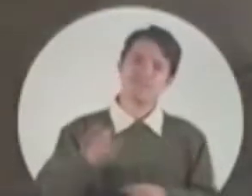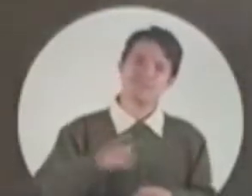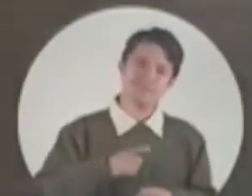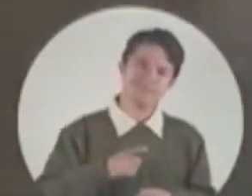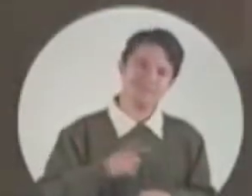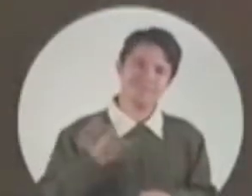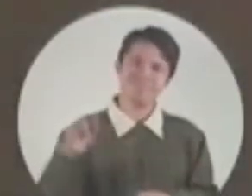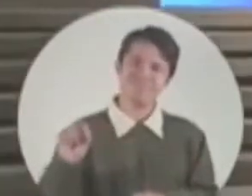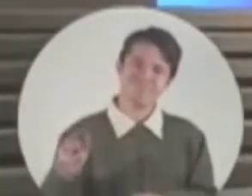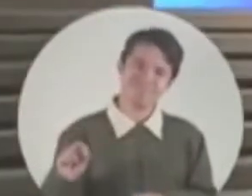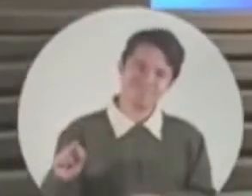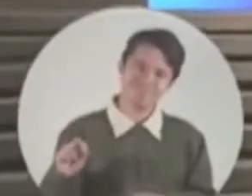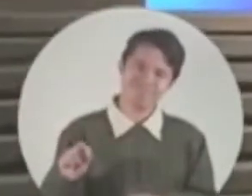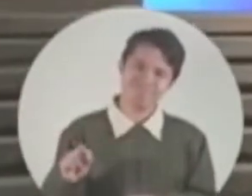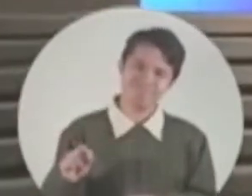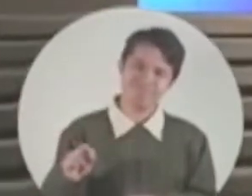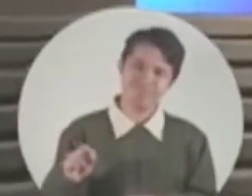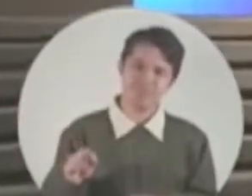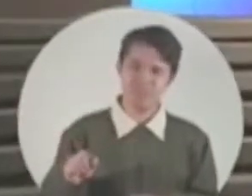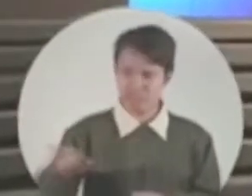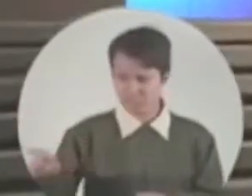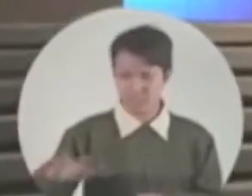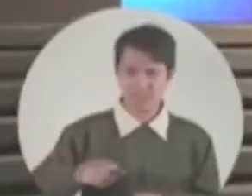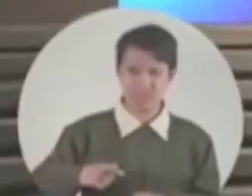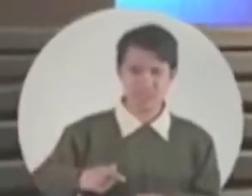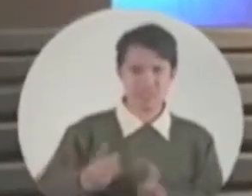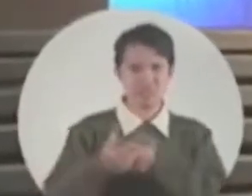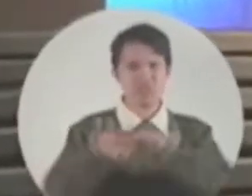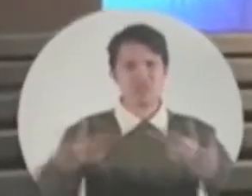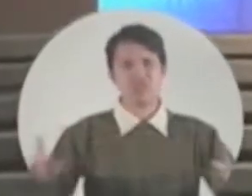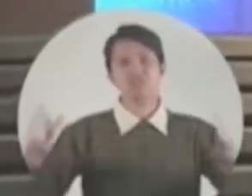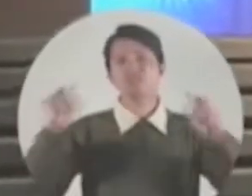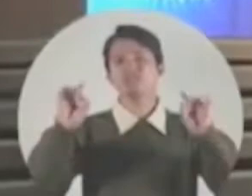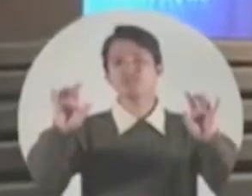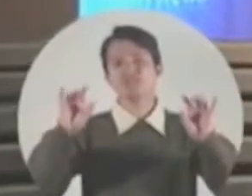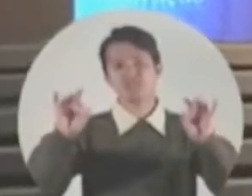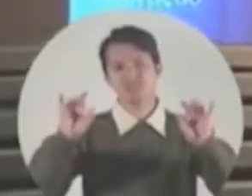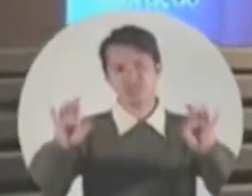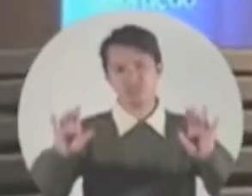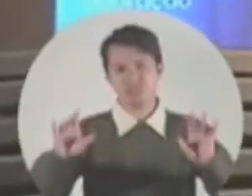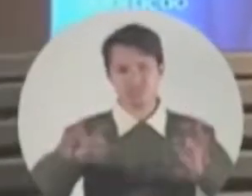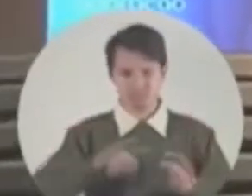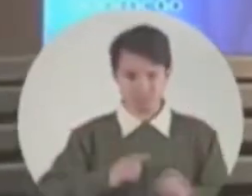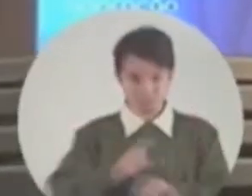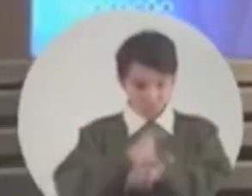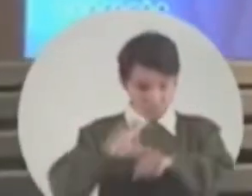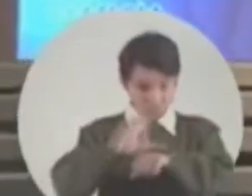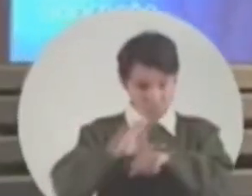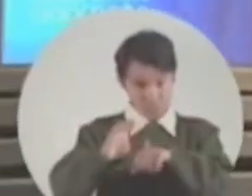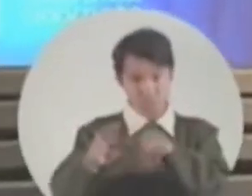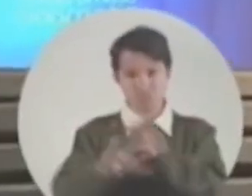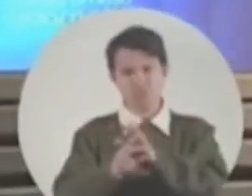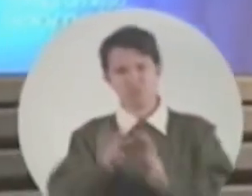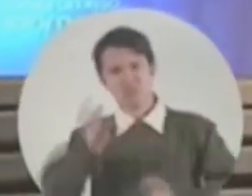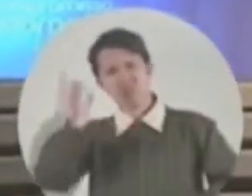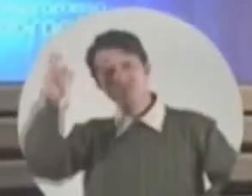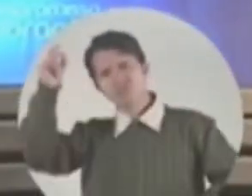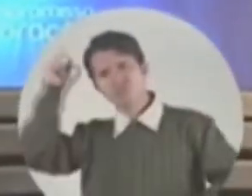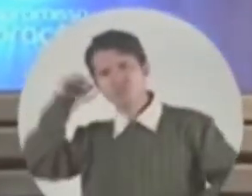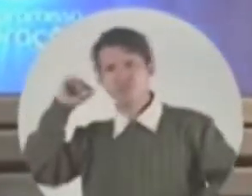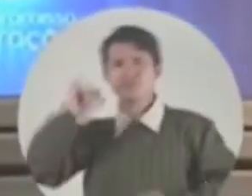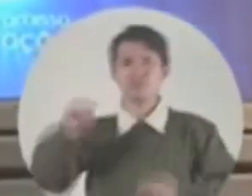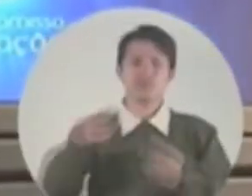posso fazer? E aí então ela lembra que ela tem algo muito especial. Dentro